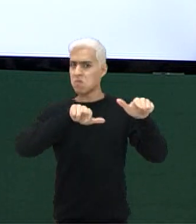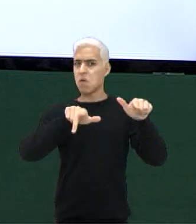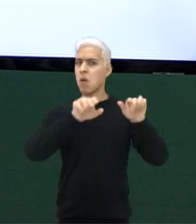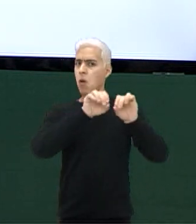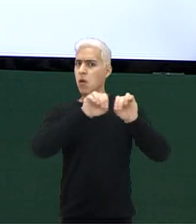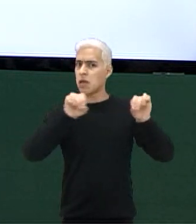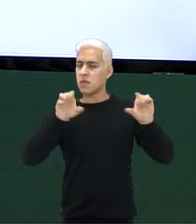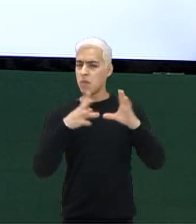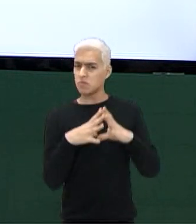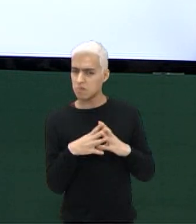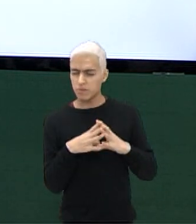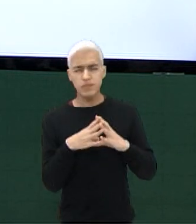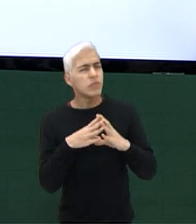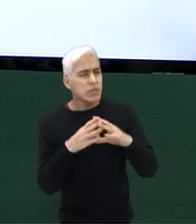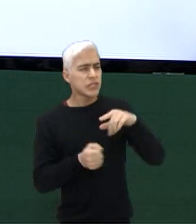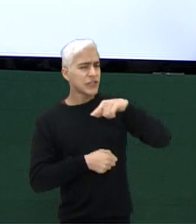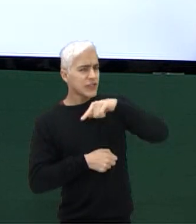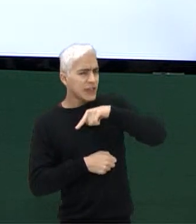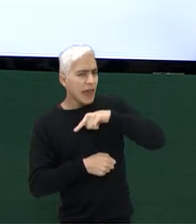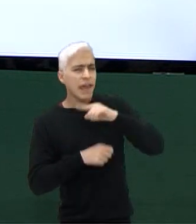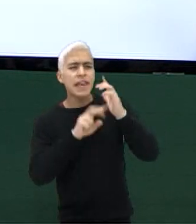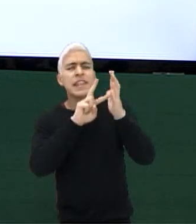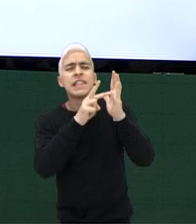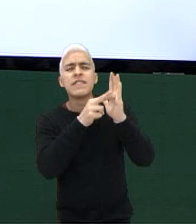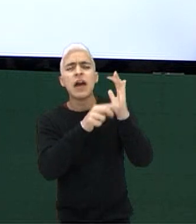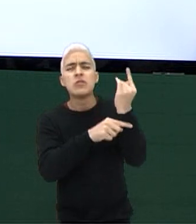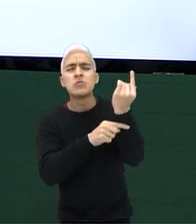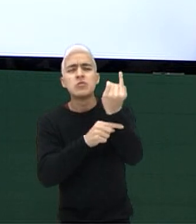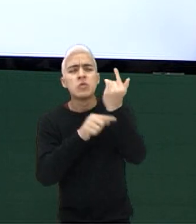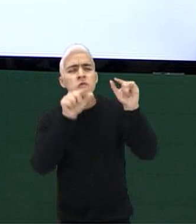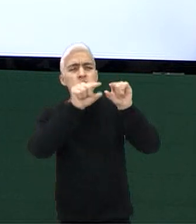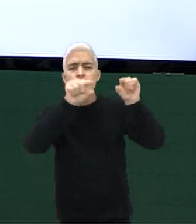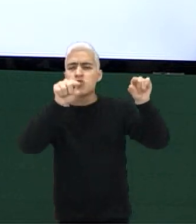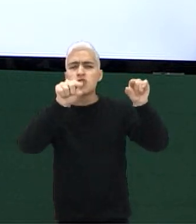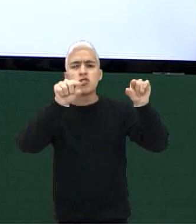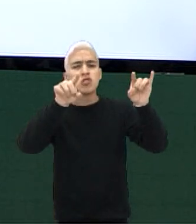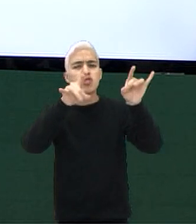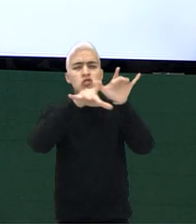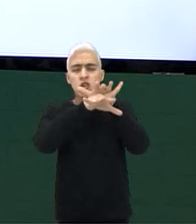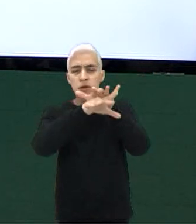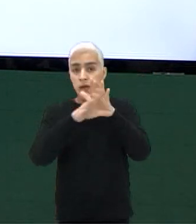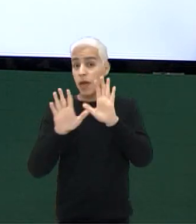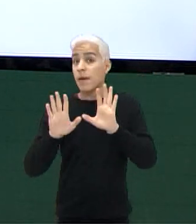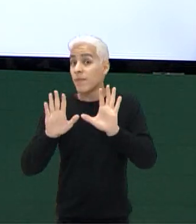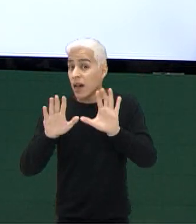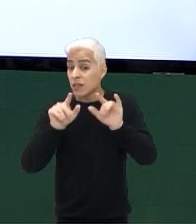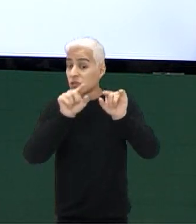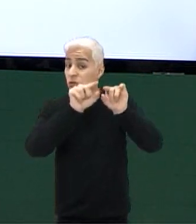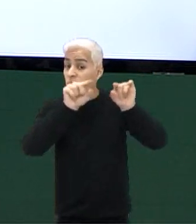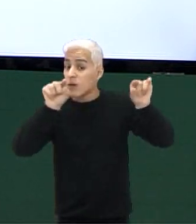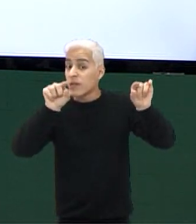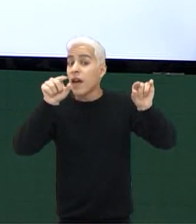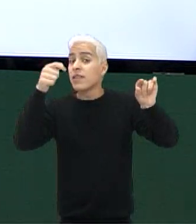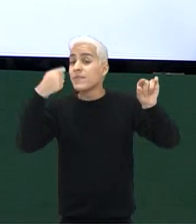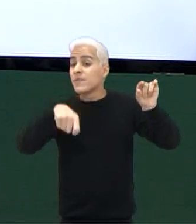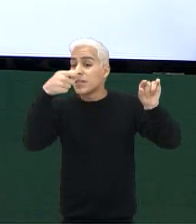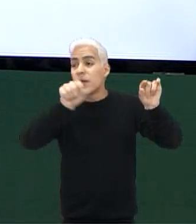oração. Possui sentido sozinha. Olha só. Subordinada precisa de alguma